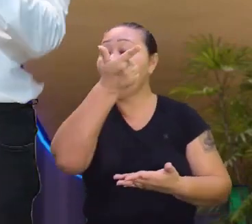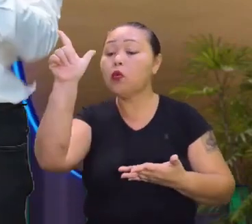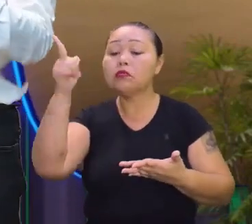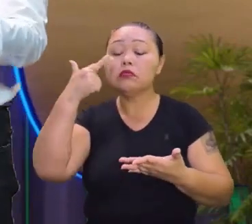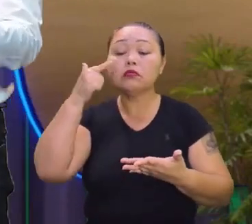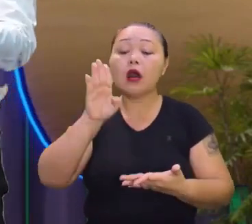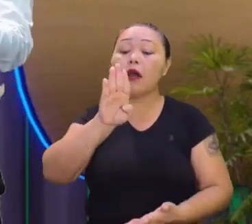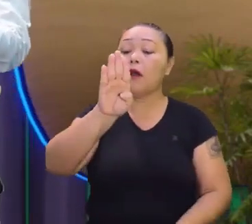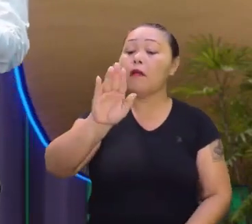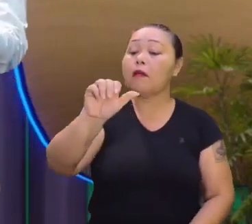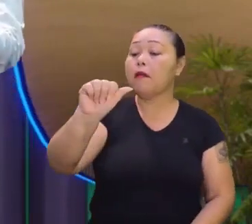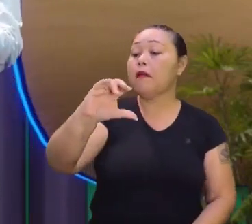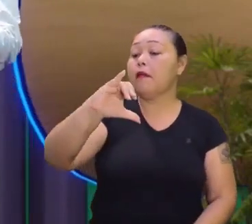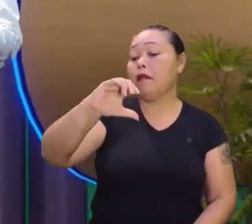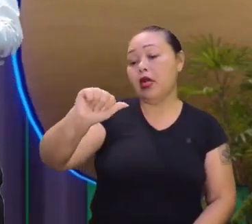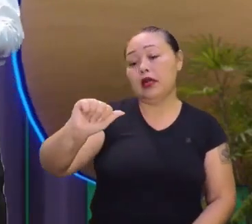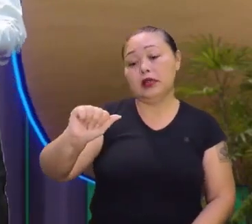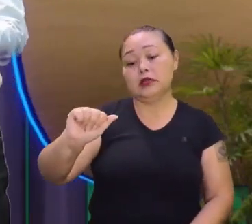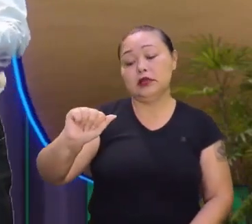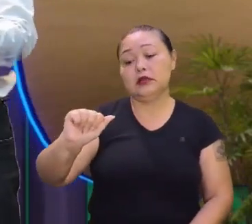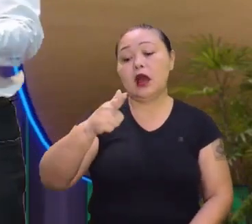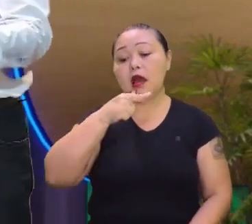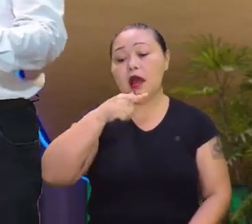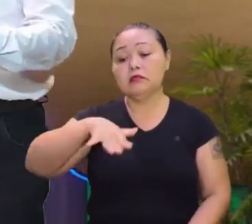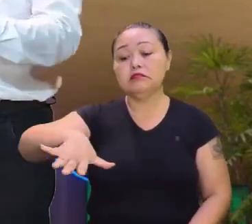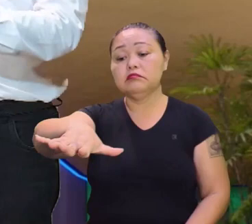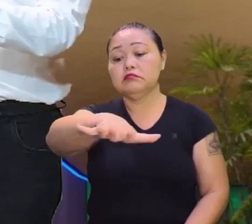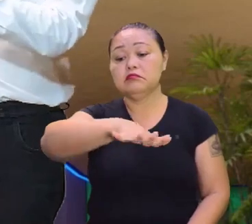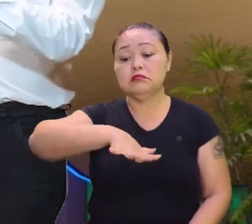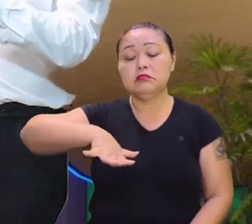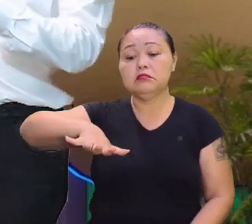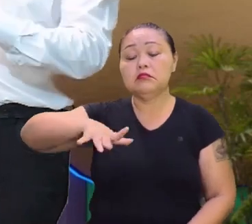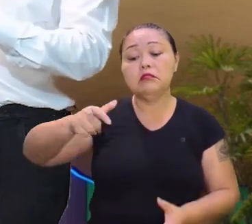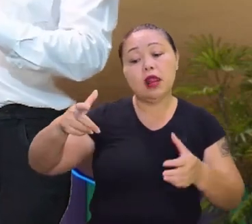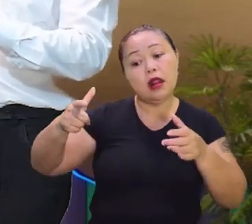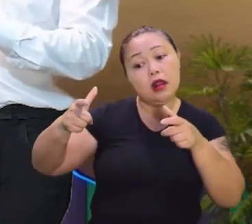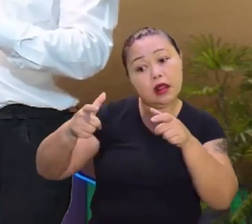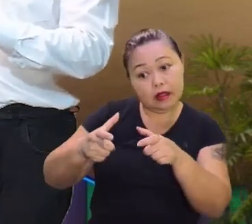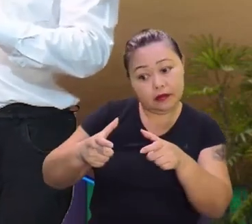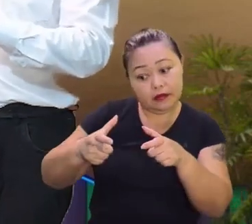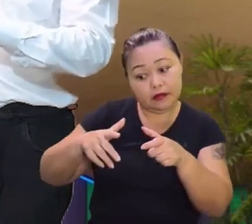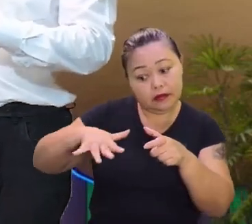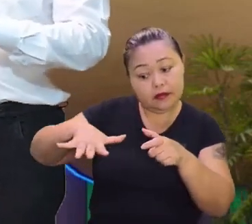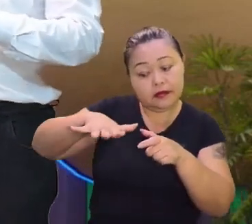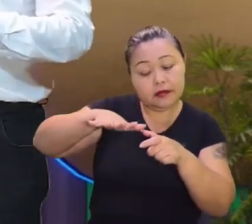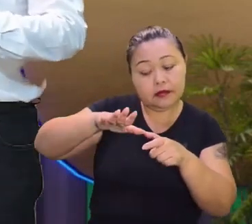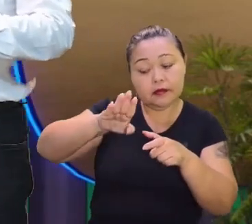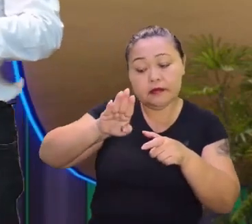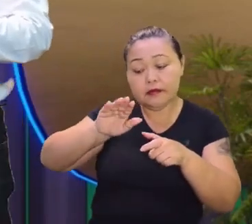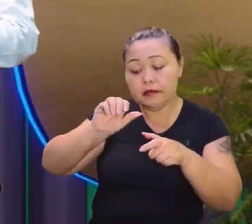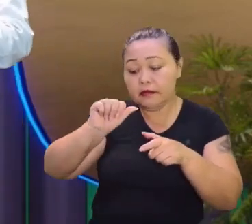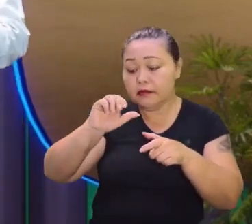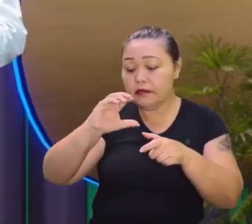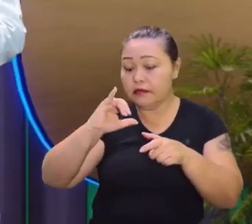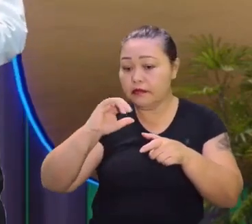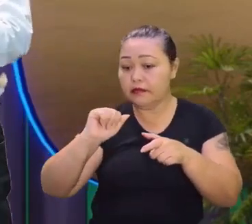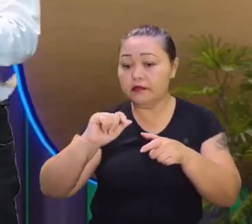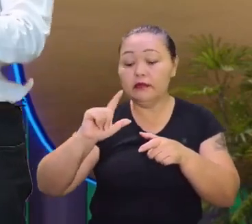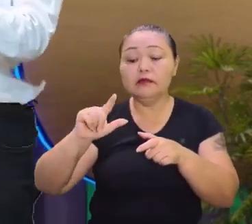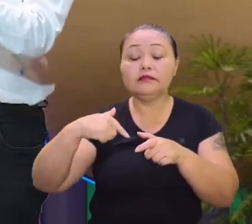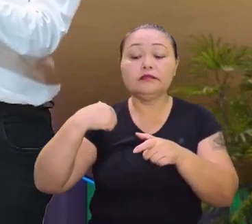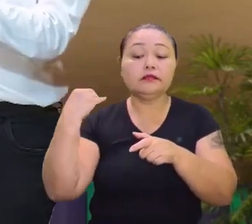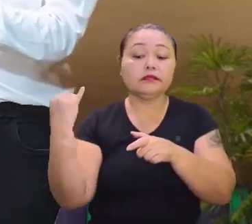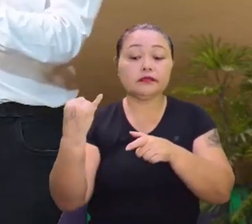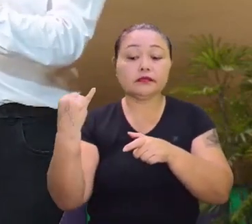outras bacias hidrográficas menores, ok? De